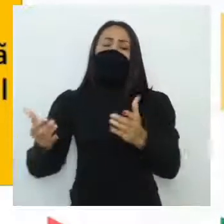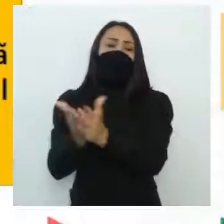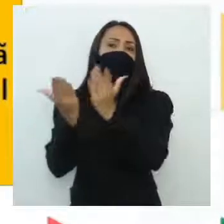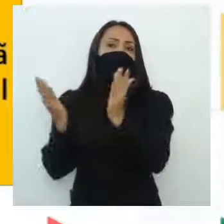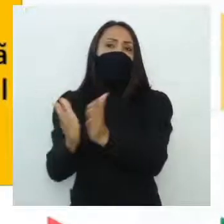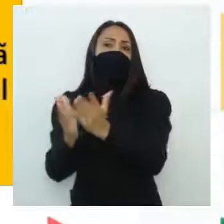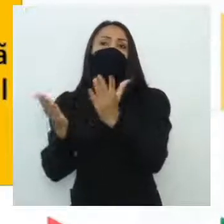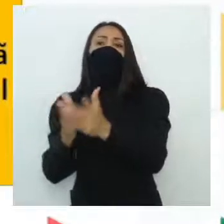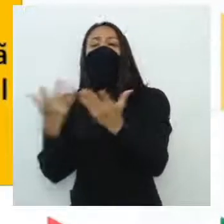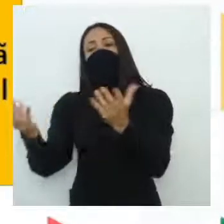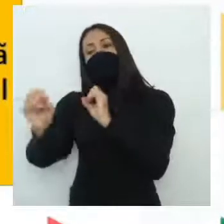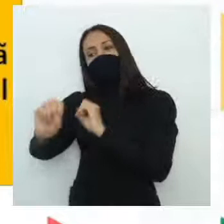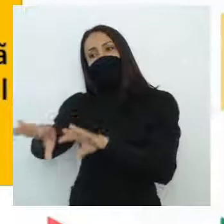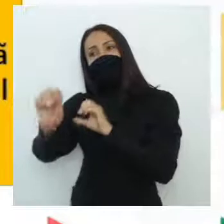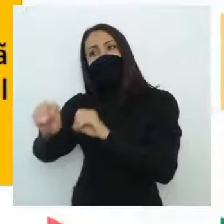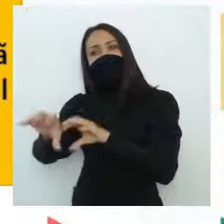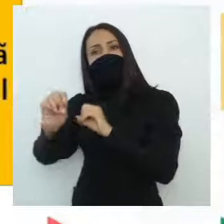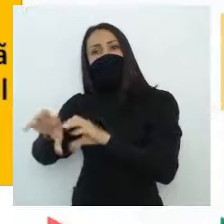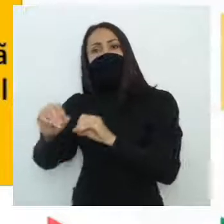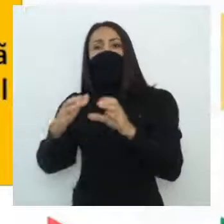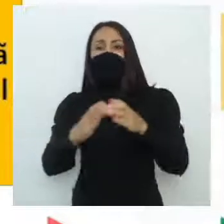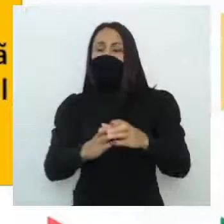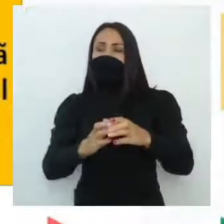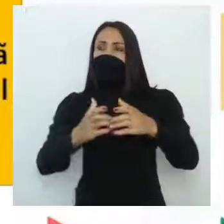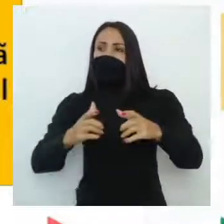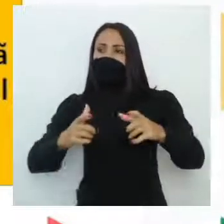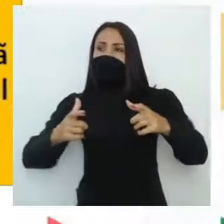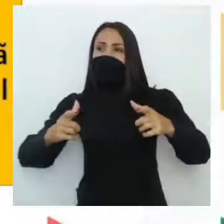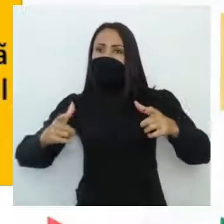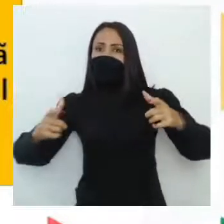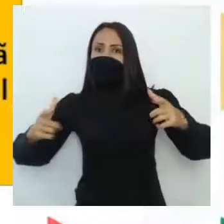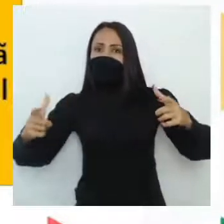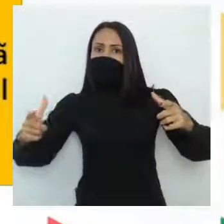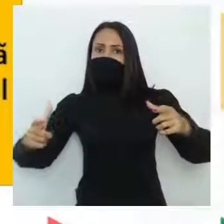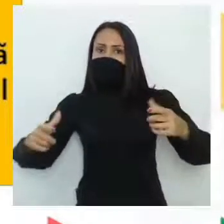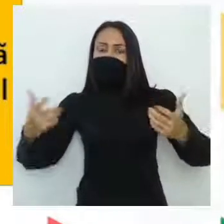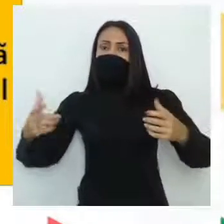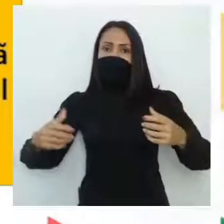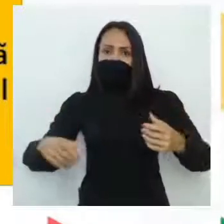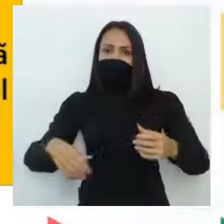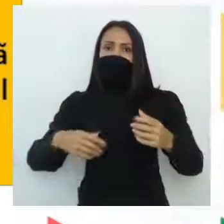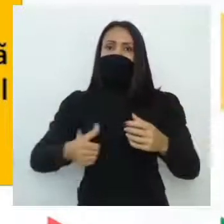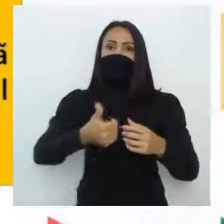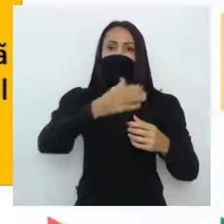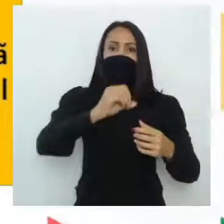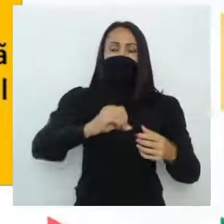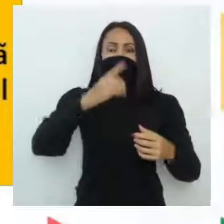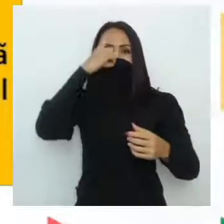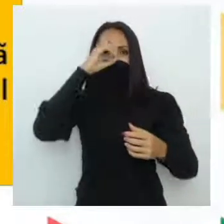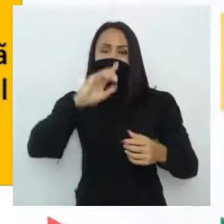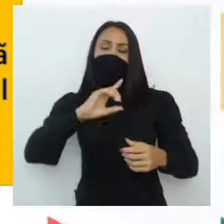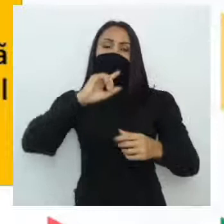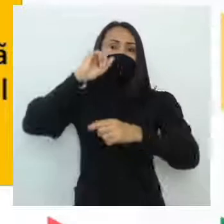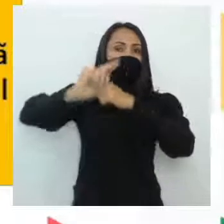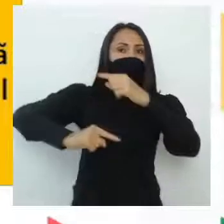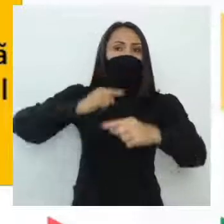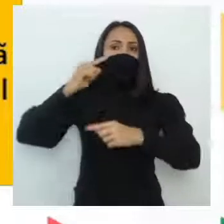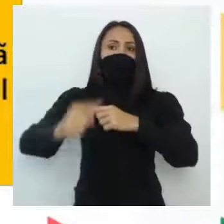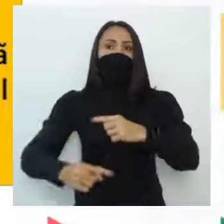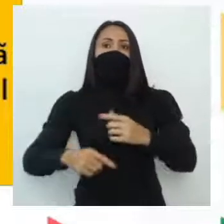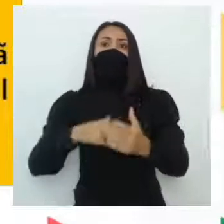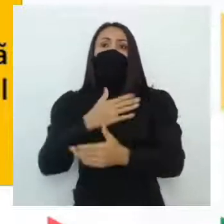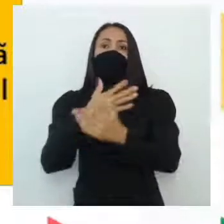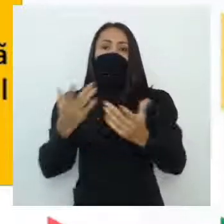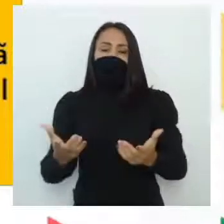Pouco a pouco, o grupo foi aumentando. 10 dias depois, era cerca de 50 crianças. Tendo abandonado o